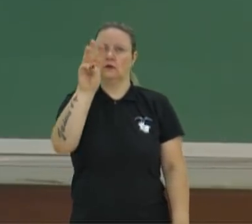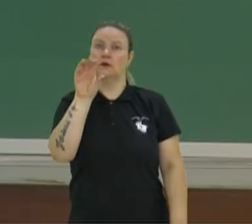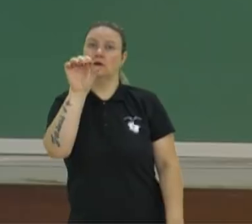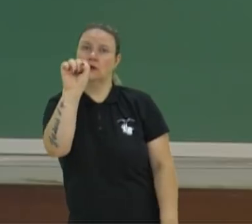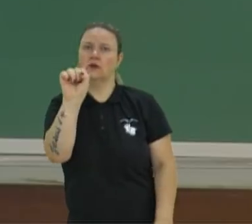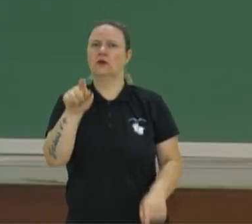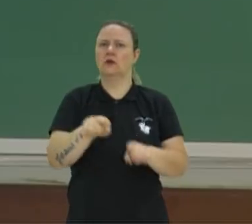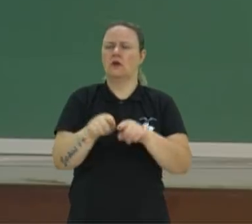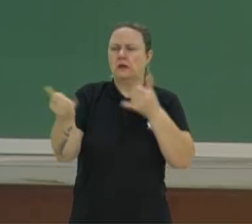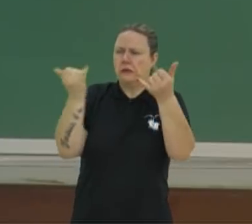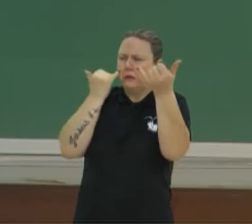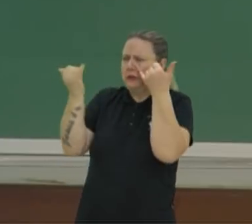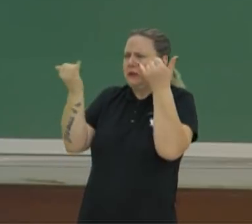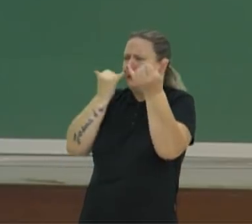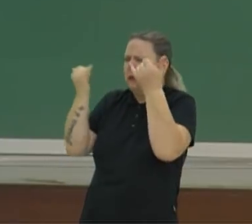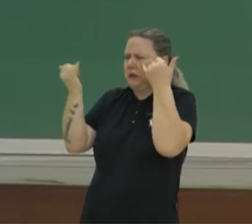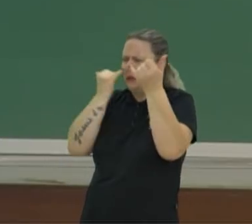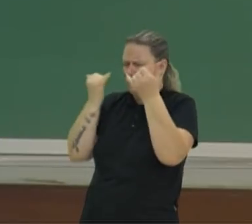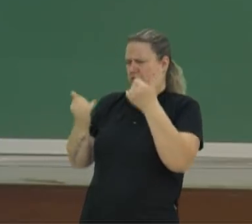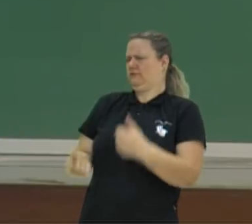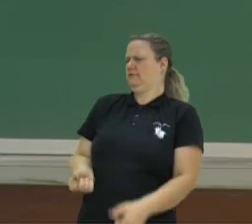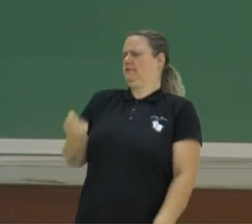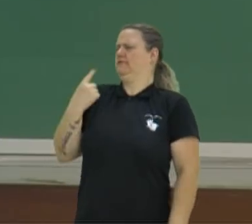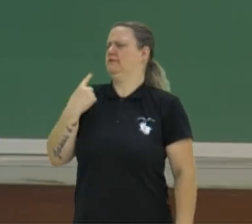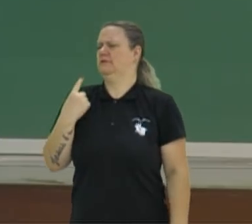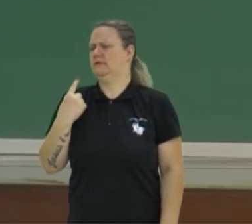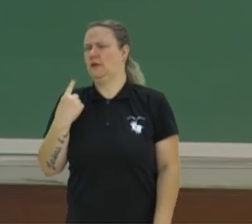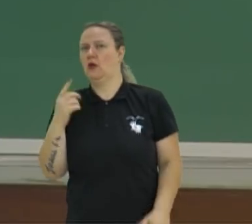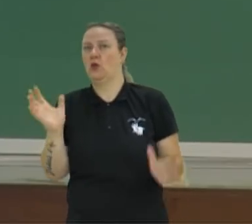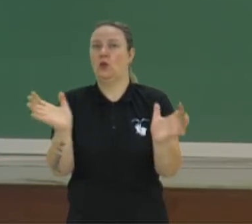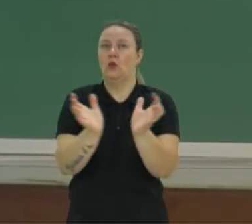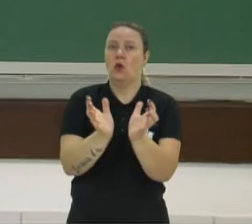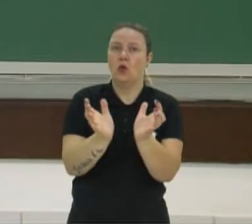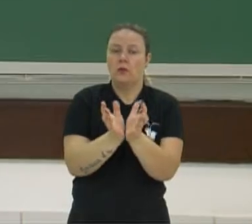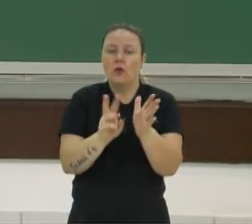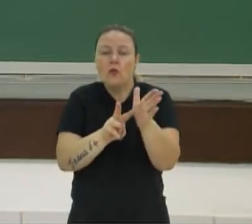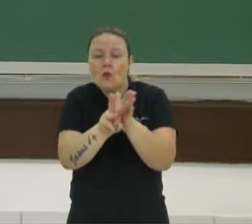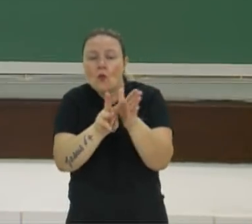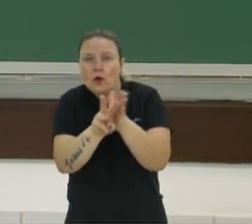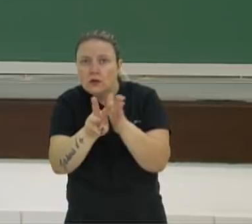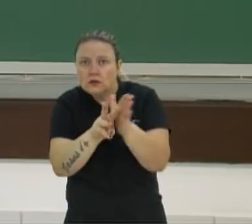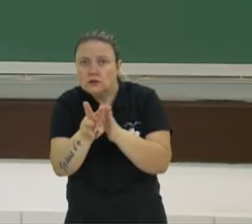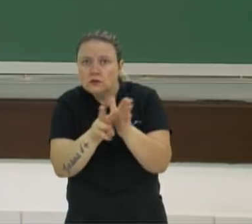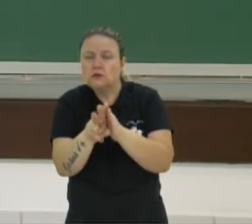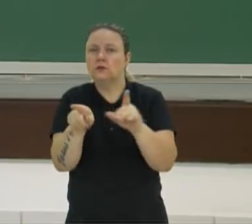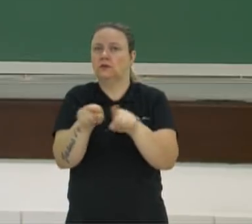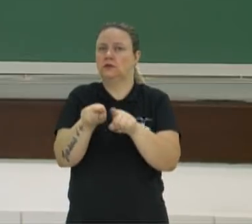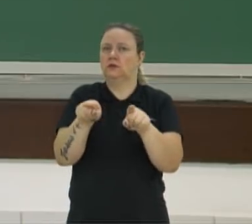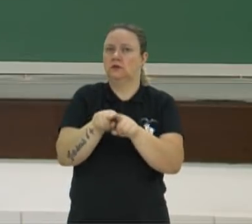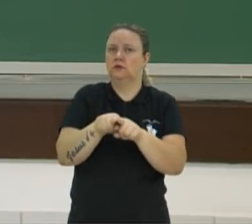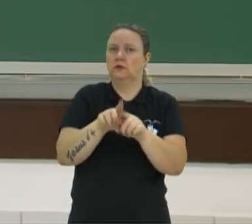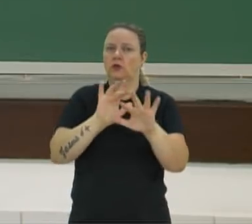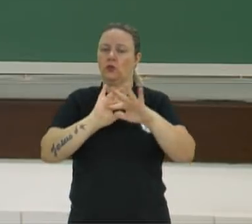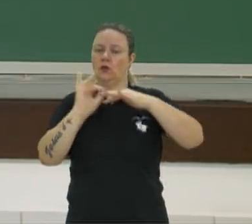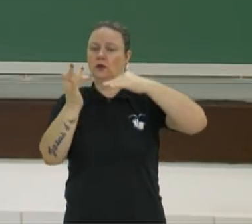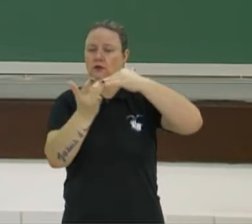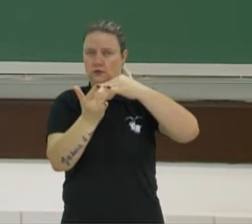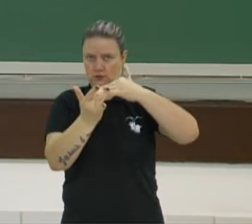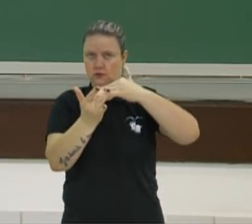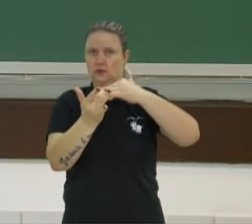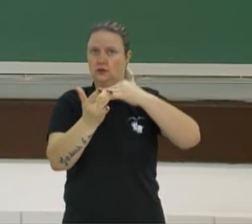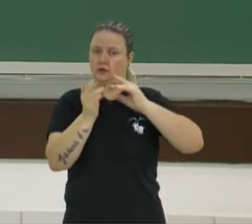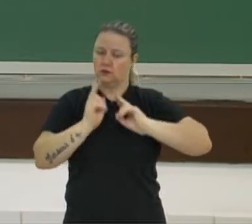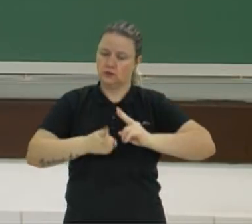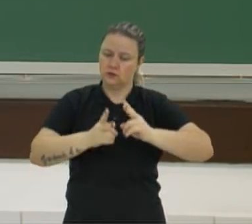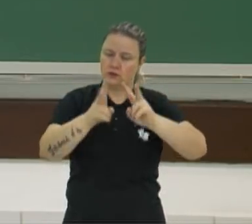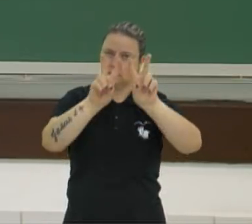vivem recebendo alguma notícia meio suspeita no grupo da família ou então na sua rede social. Continuamos com essa temática. E